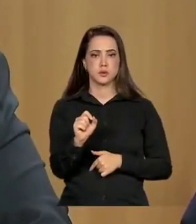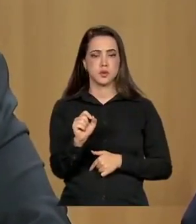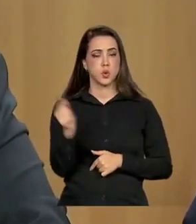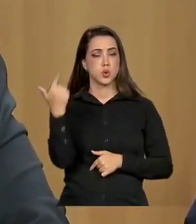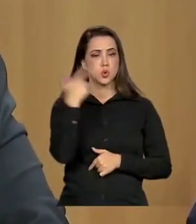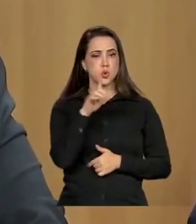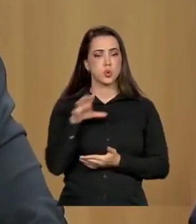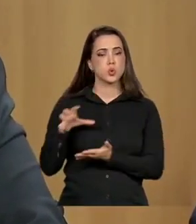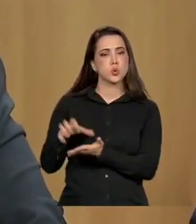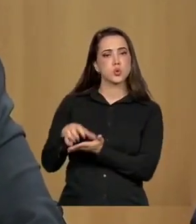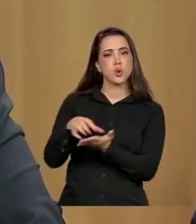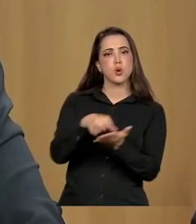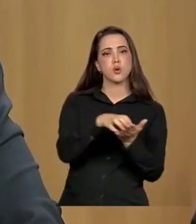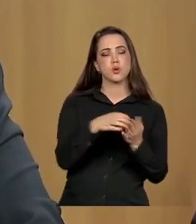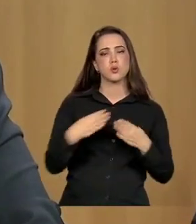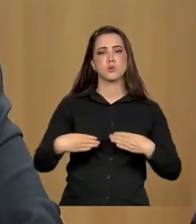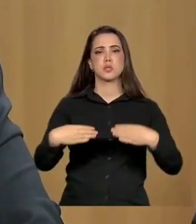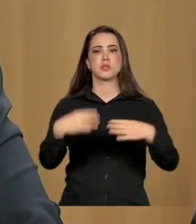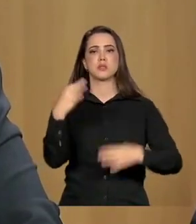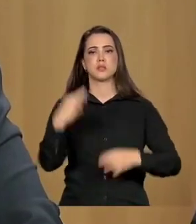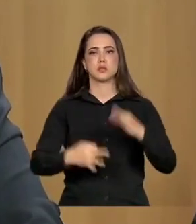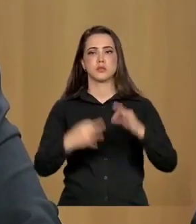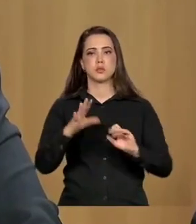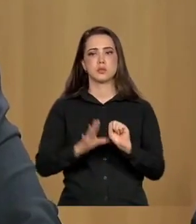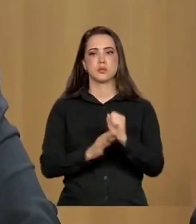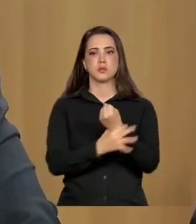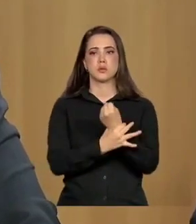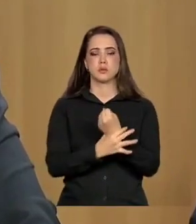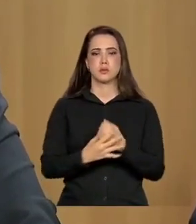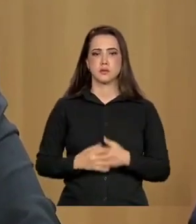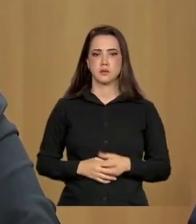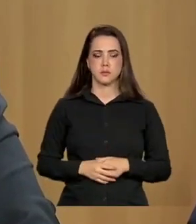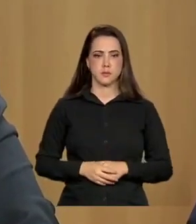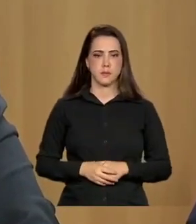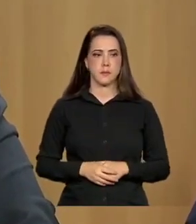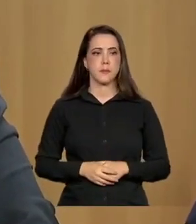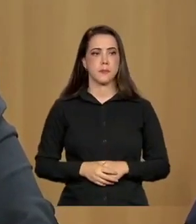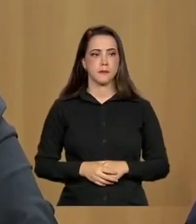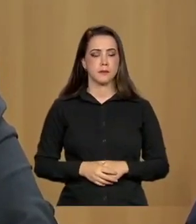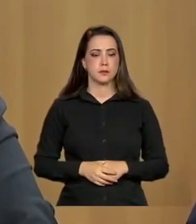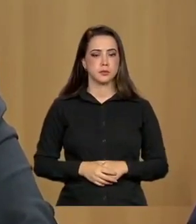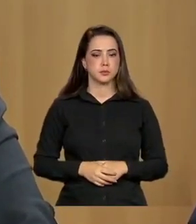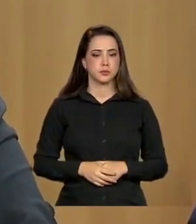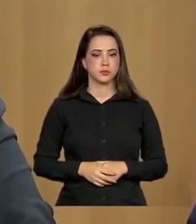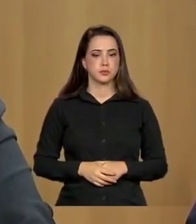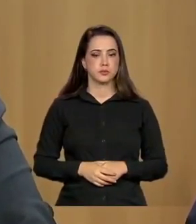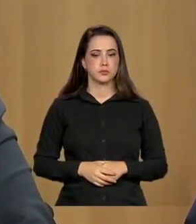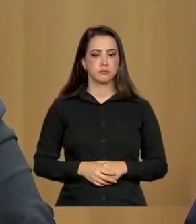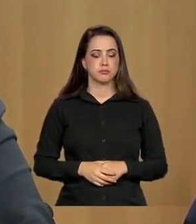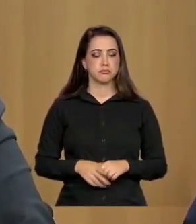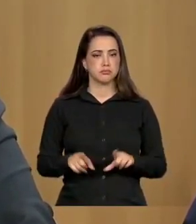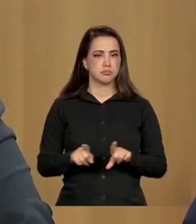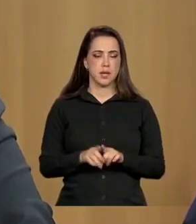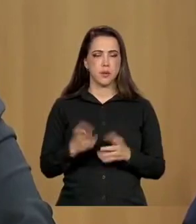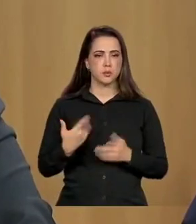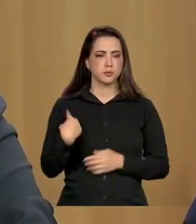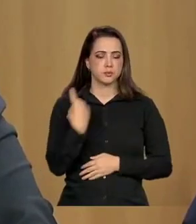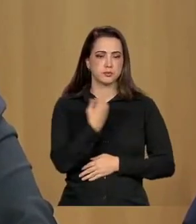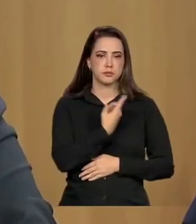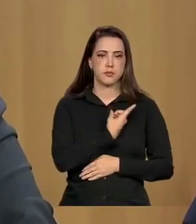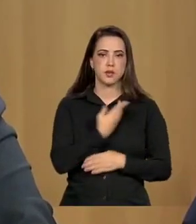de outros órgãos do Ministério da Justiça e Segurança Pública. No caso das